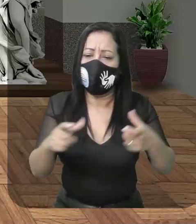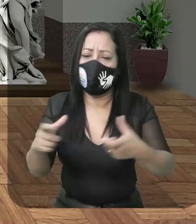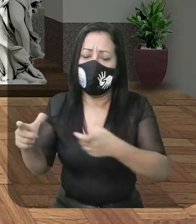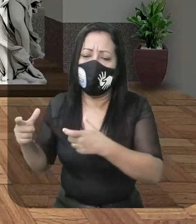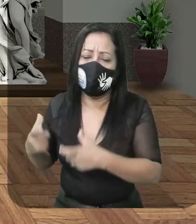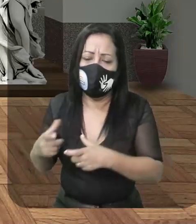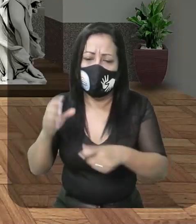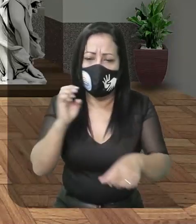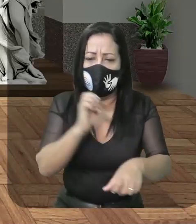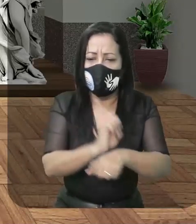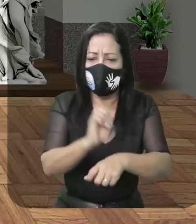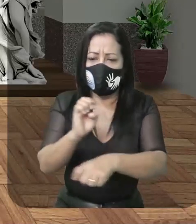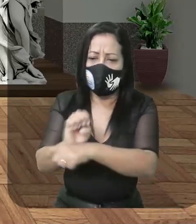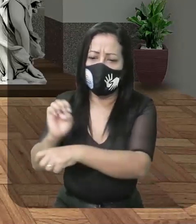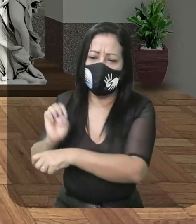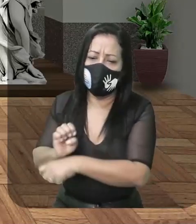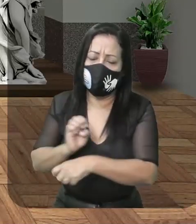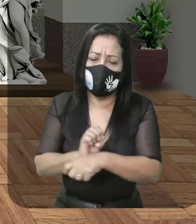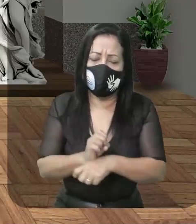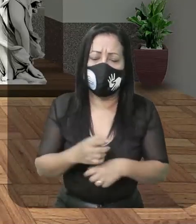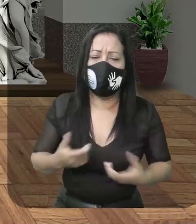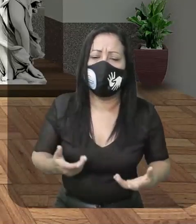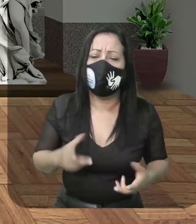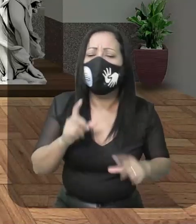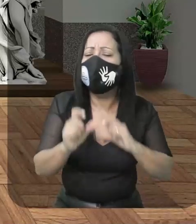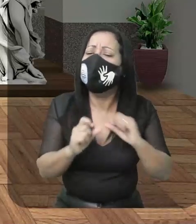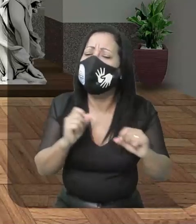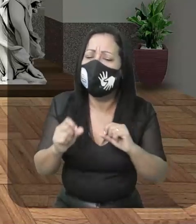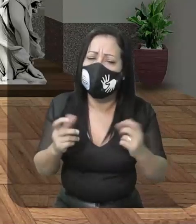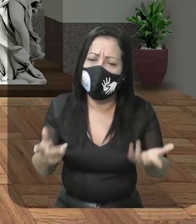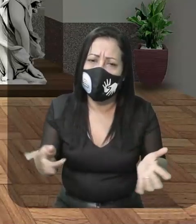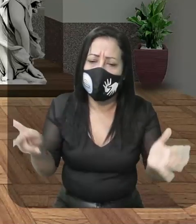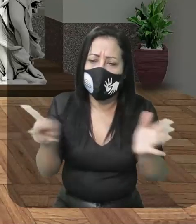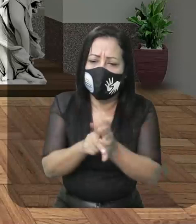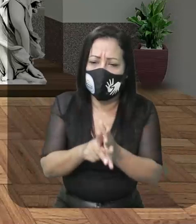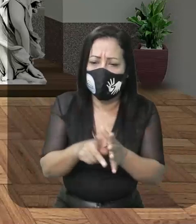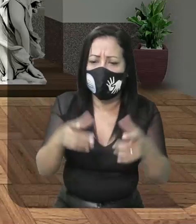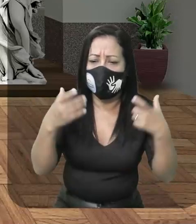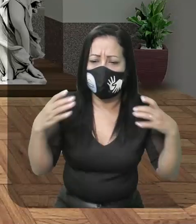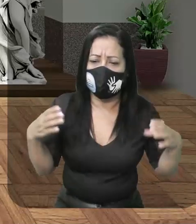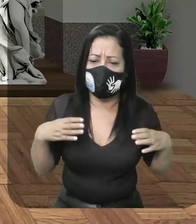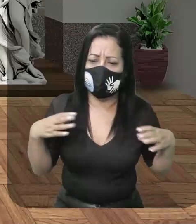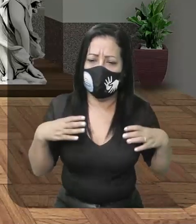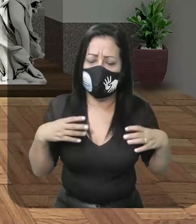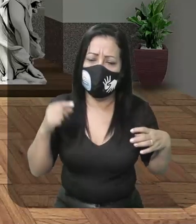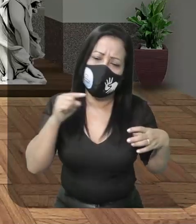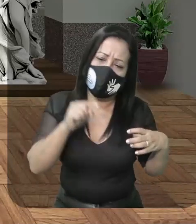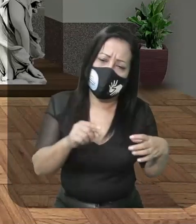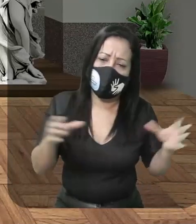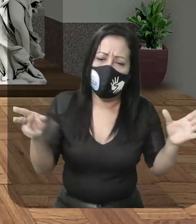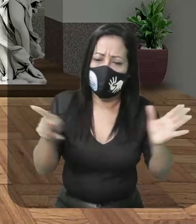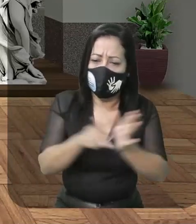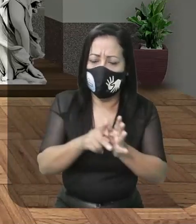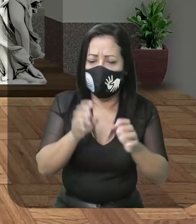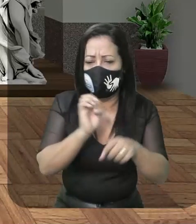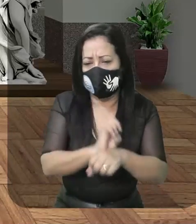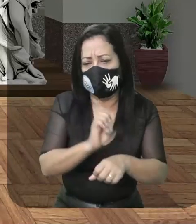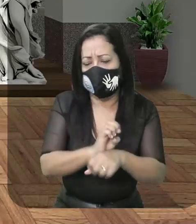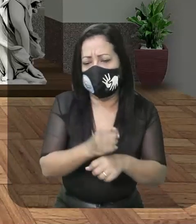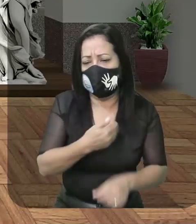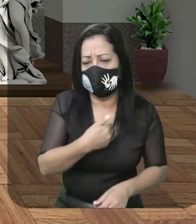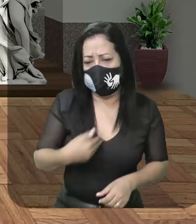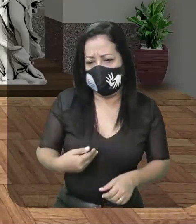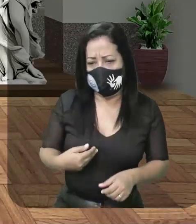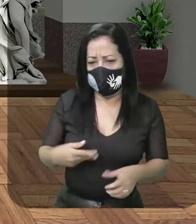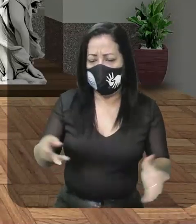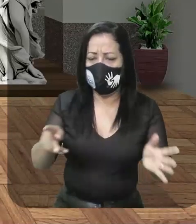cidades-estados. Professor, o que é isso? A própria cidade, ela é o próprio estado, ela se autogoverna. Então é por